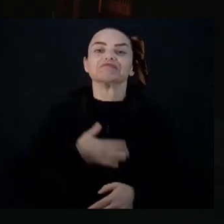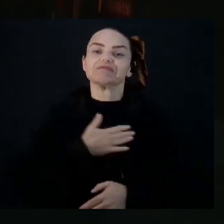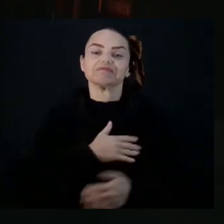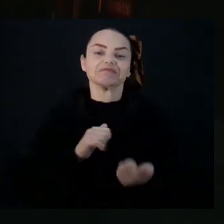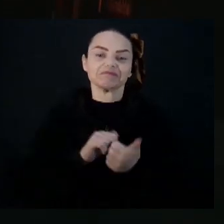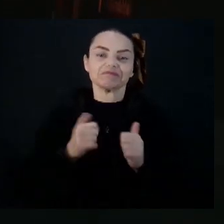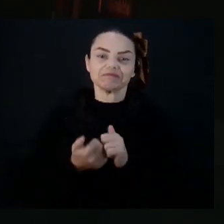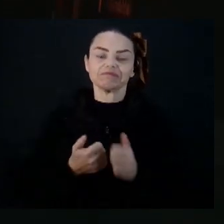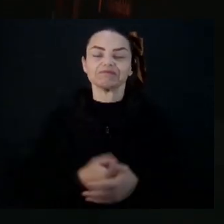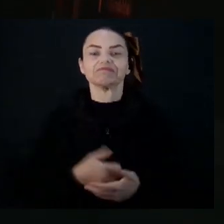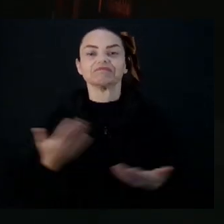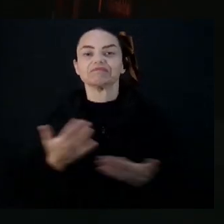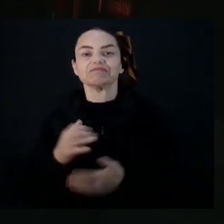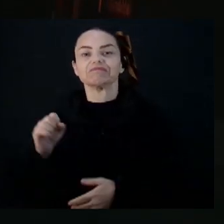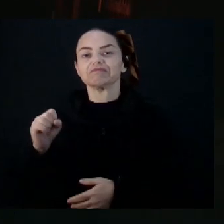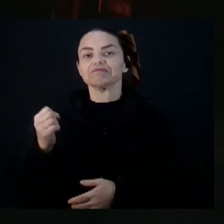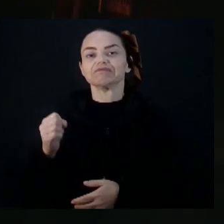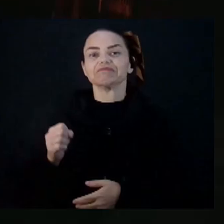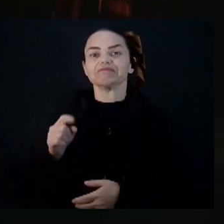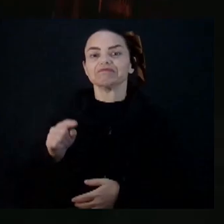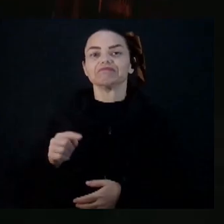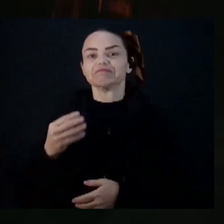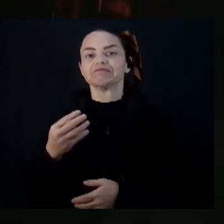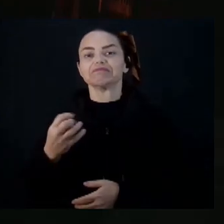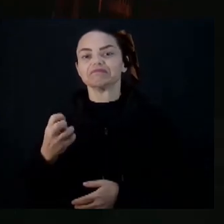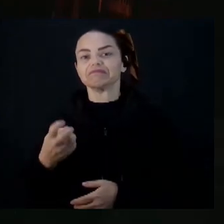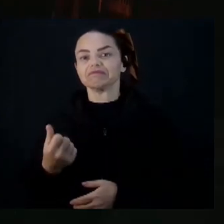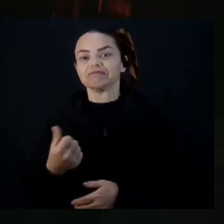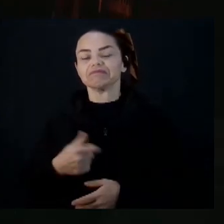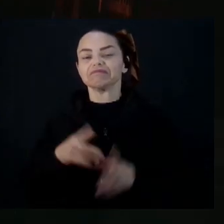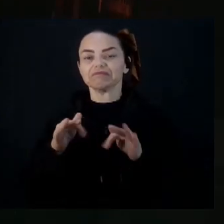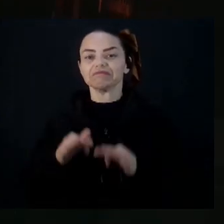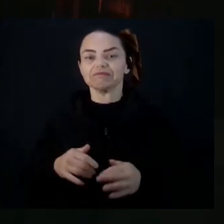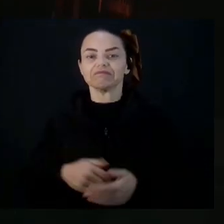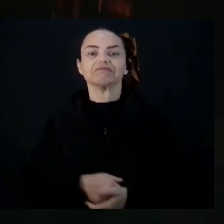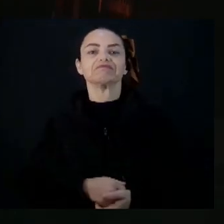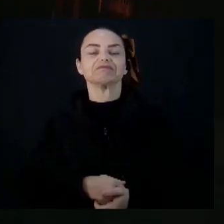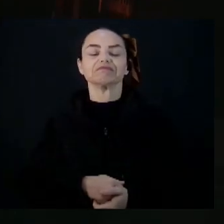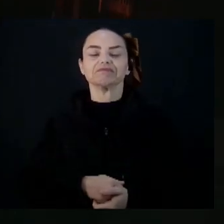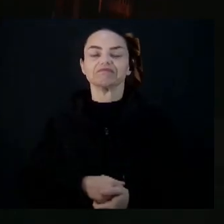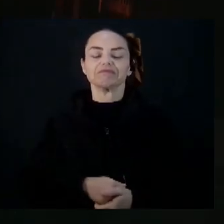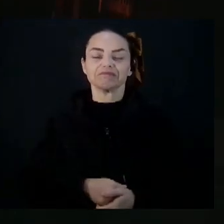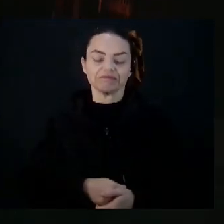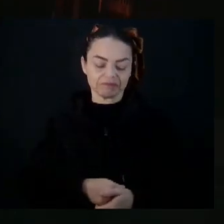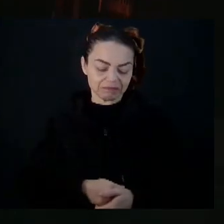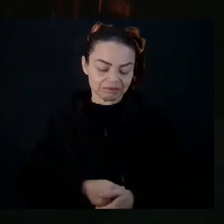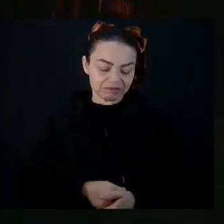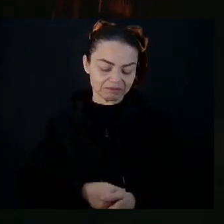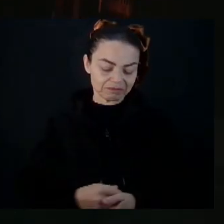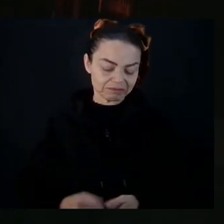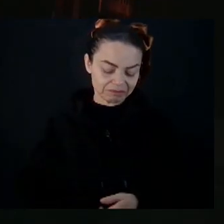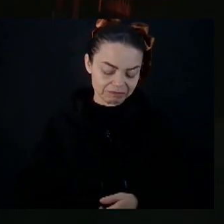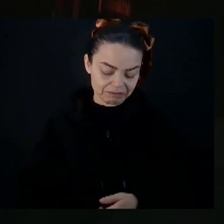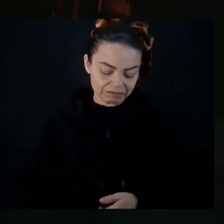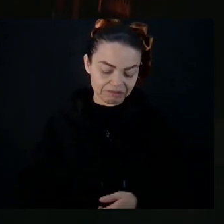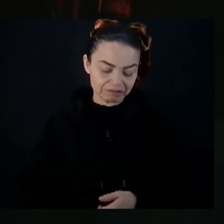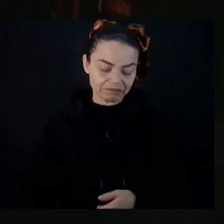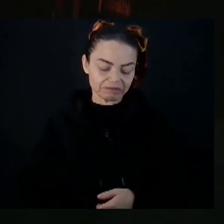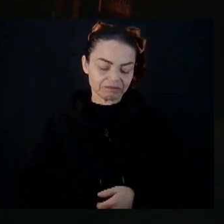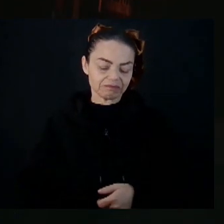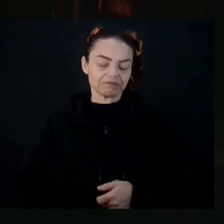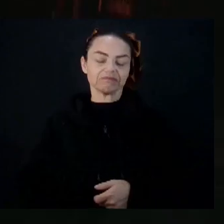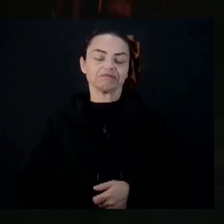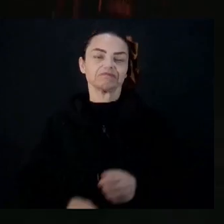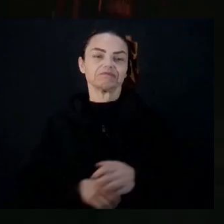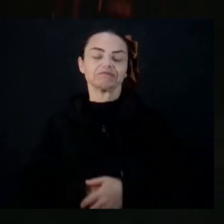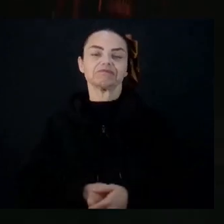Agora, 8h56, mais uma pergunta para a gente encerrar. Vamos lá, vamos ver quem está conosco. Bora que bora, daqui a pouquinho Jogo